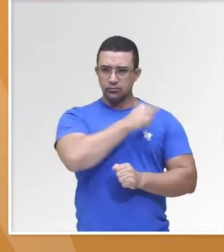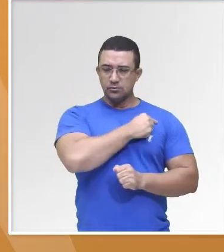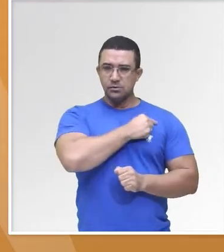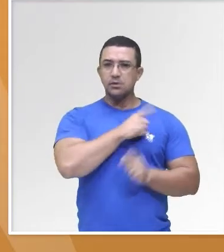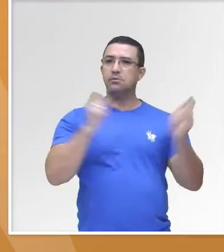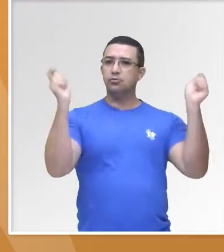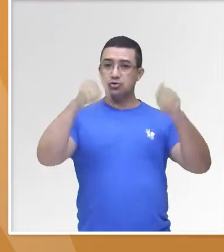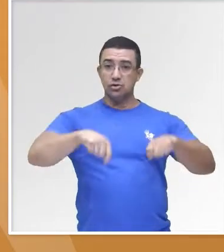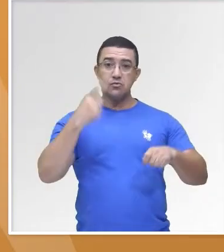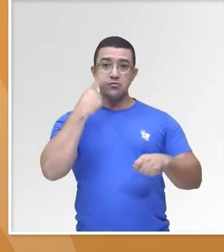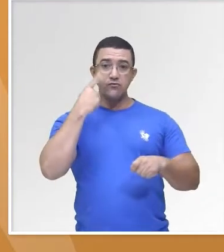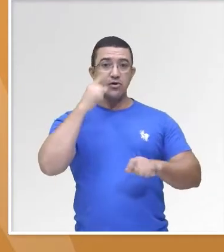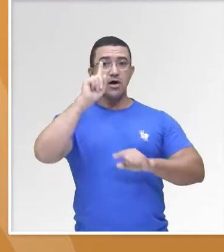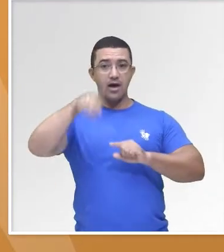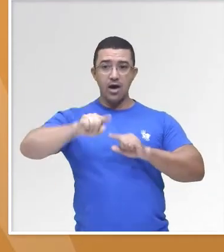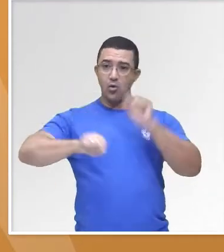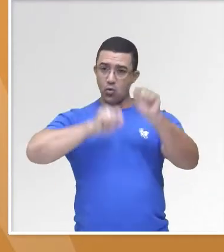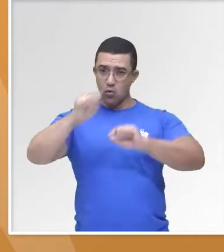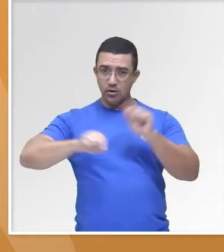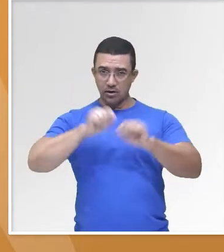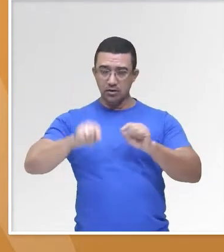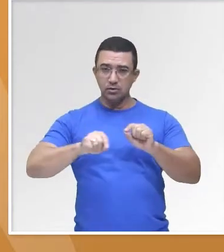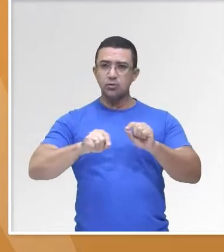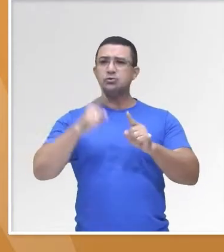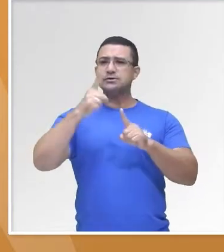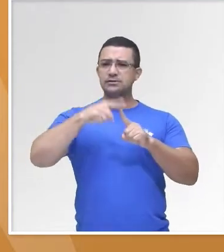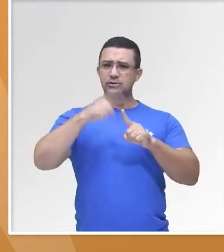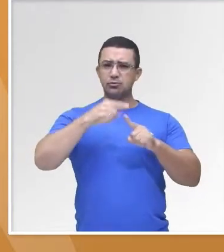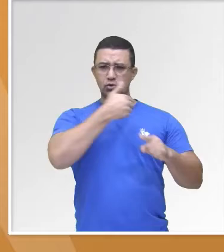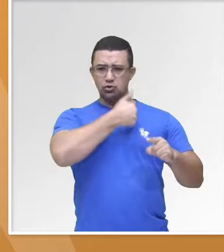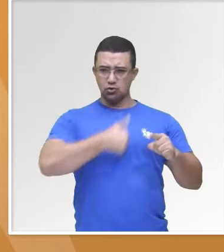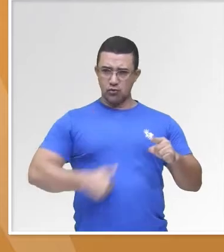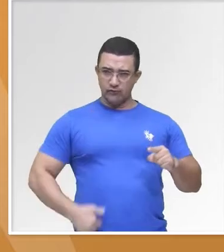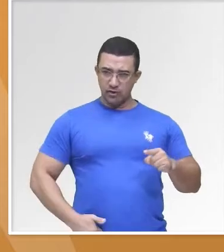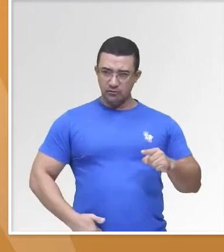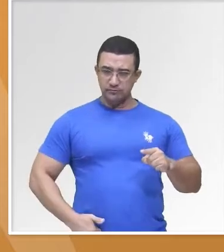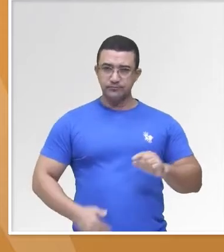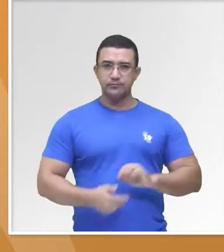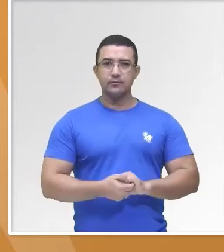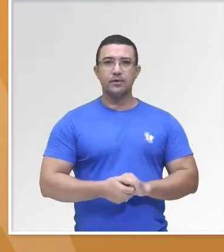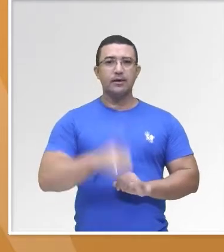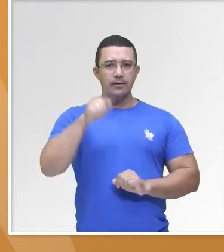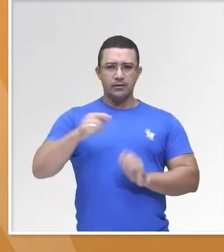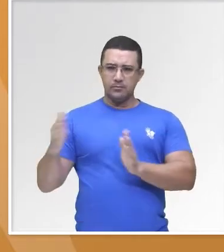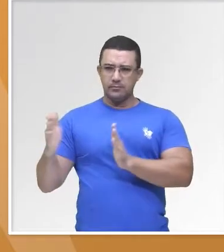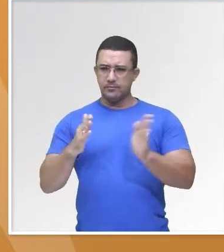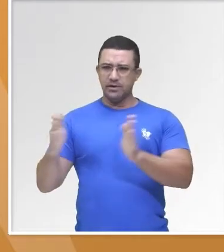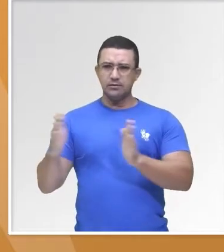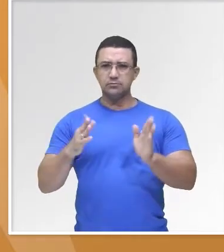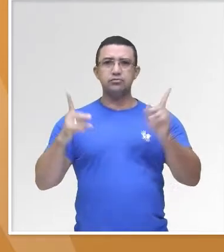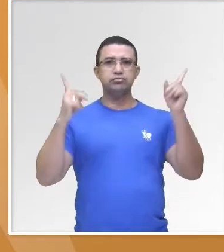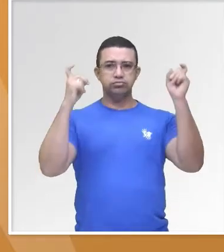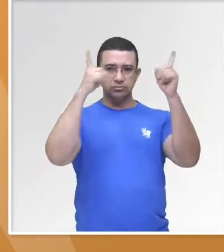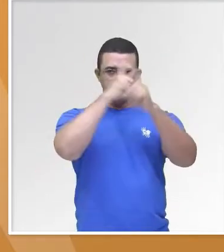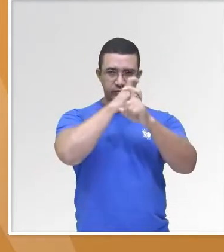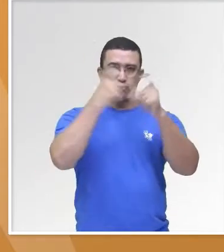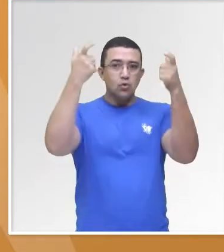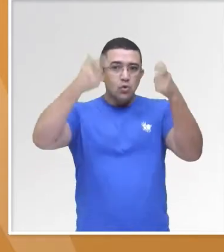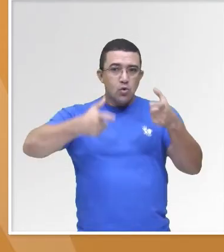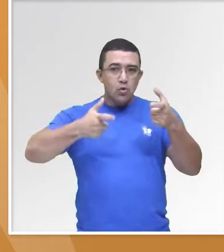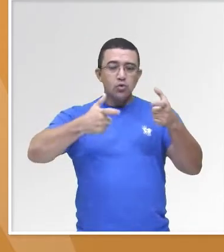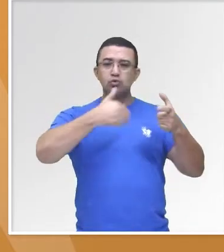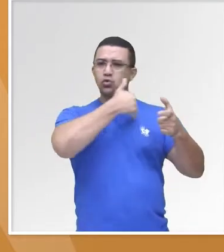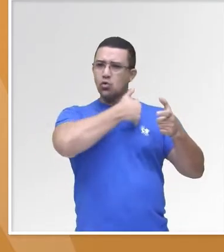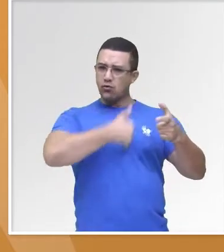primeiro momento são sobre as práticas de governo. Tivemos aí um período tenso, turbulento, onde os governos